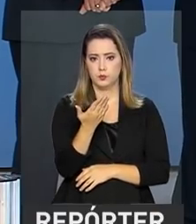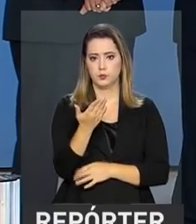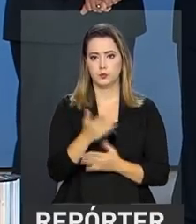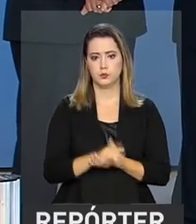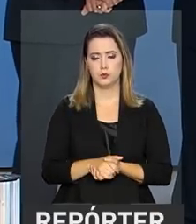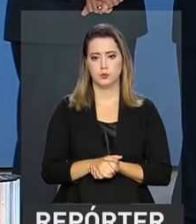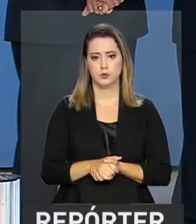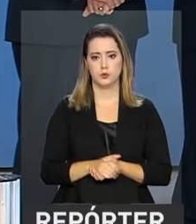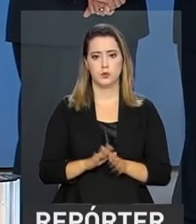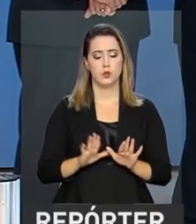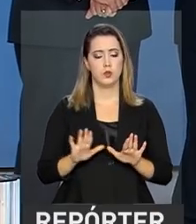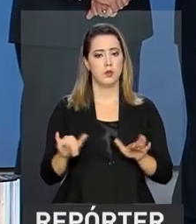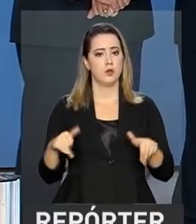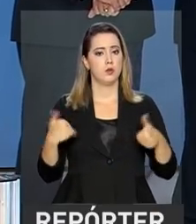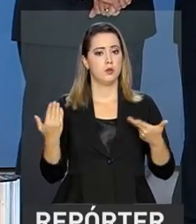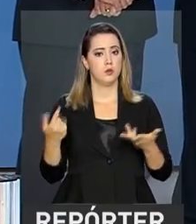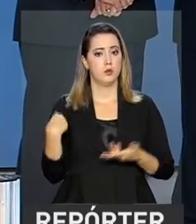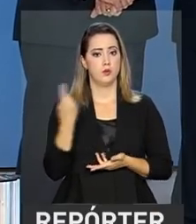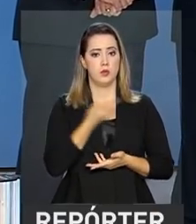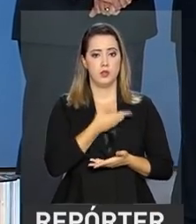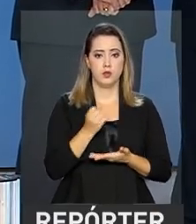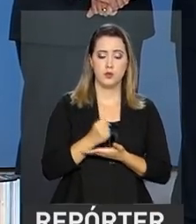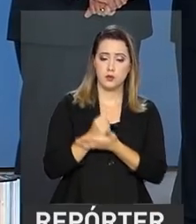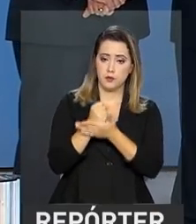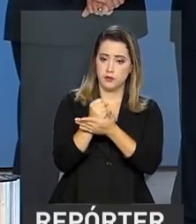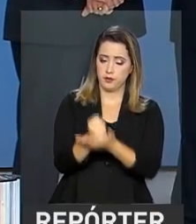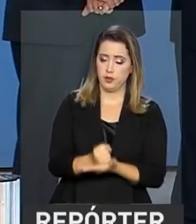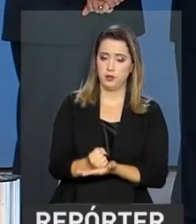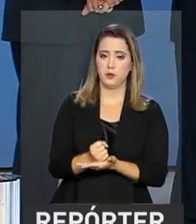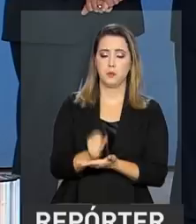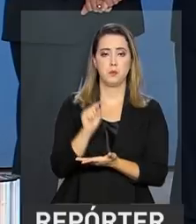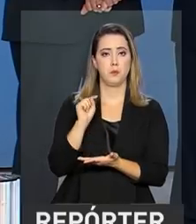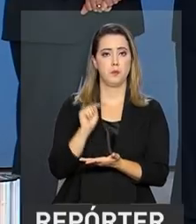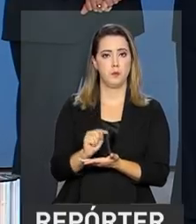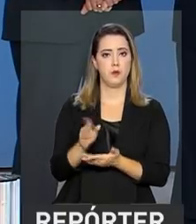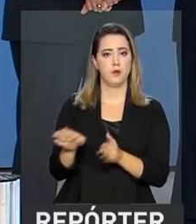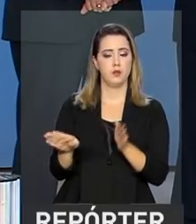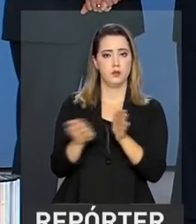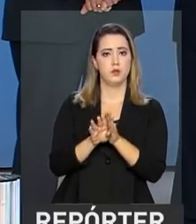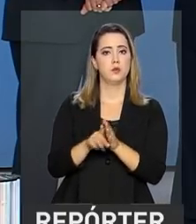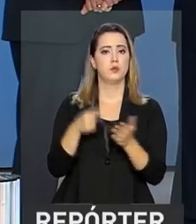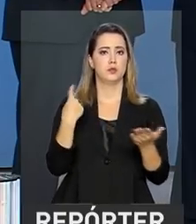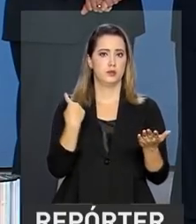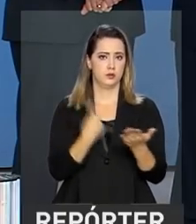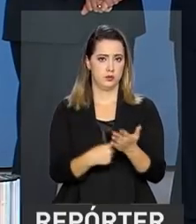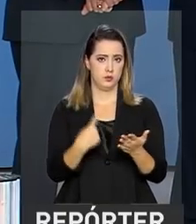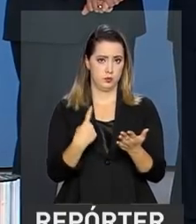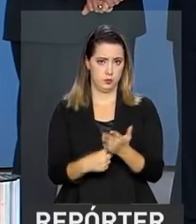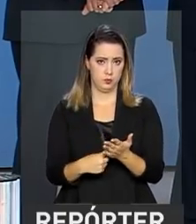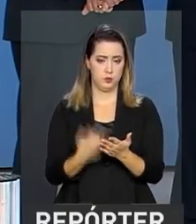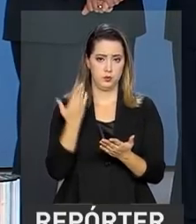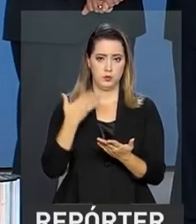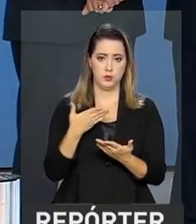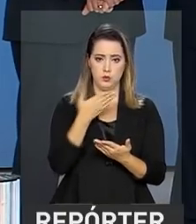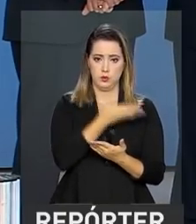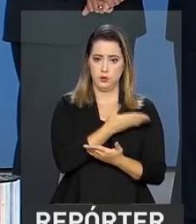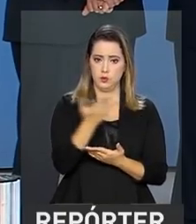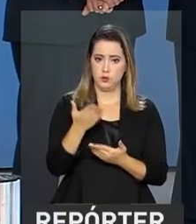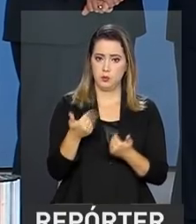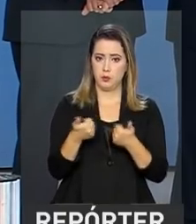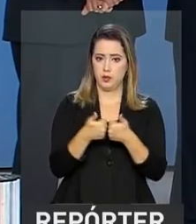qual é a nossa disposição para chegarmos nos aproximamos da disposição